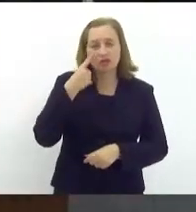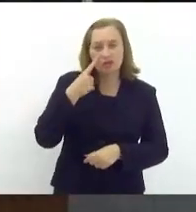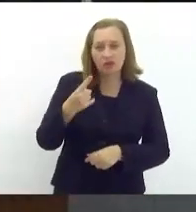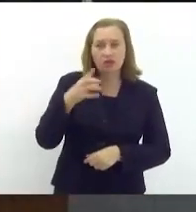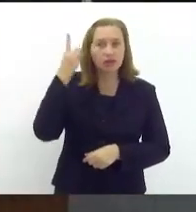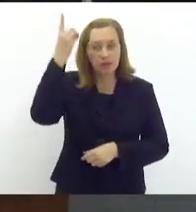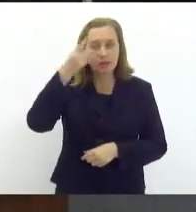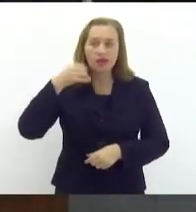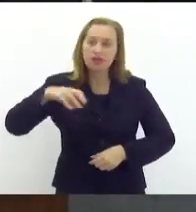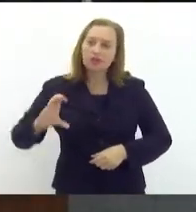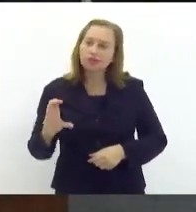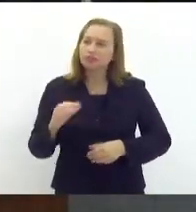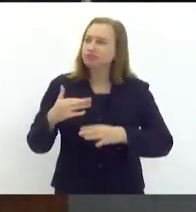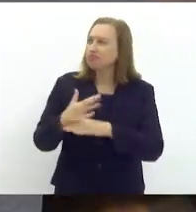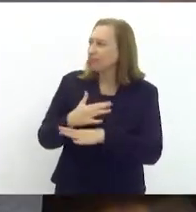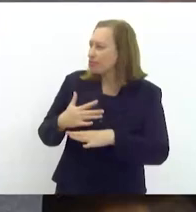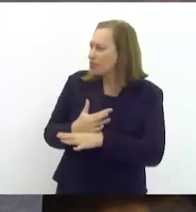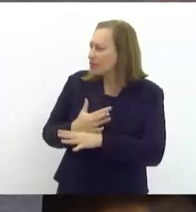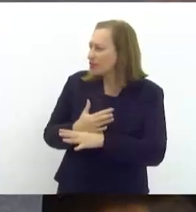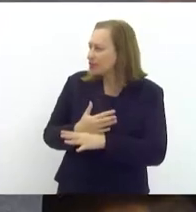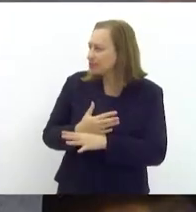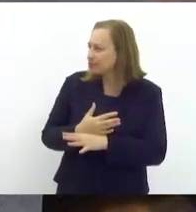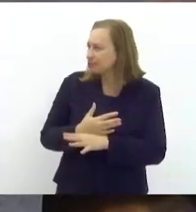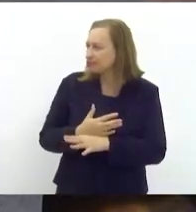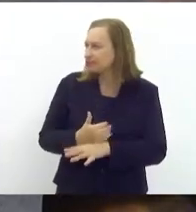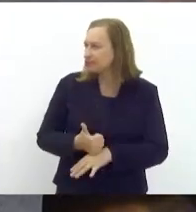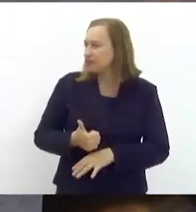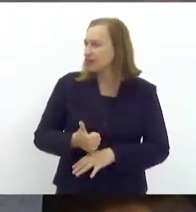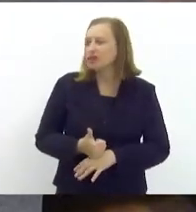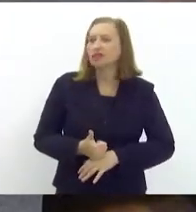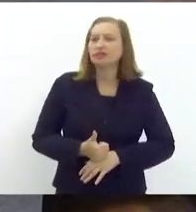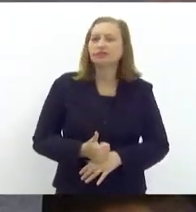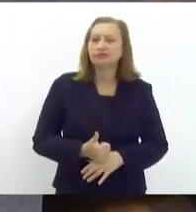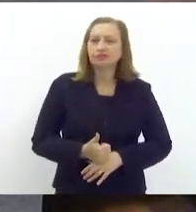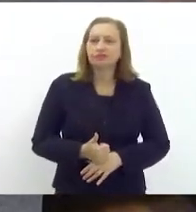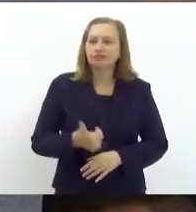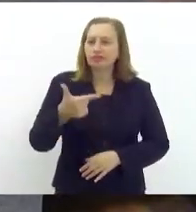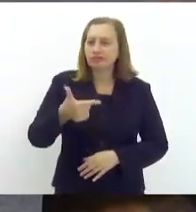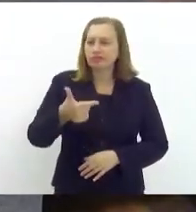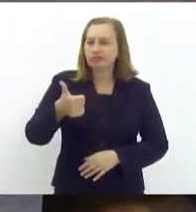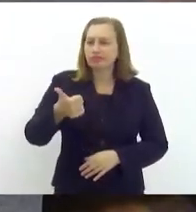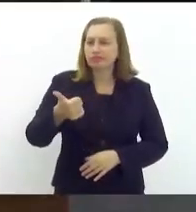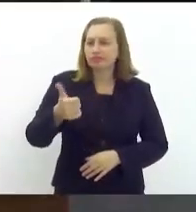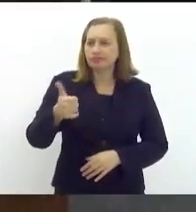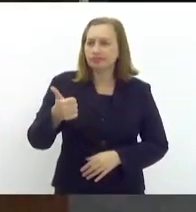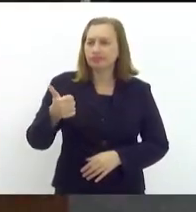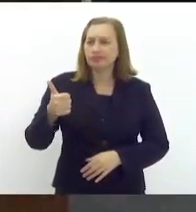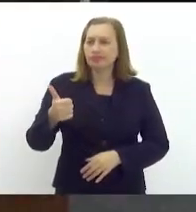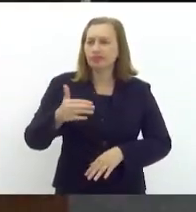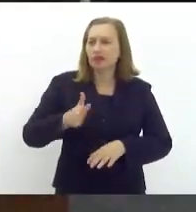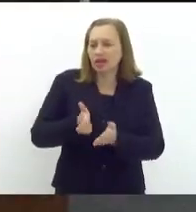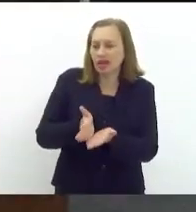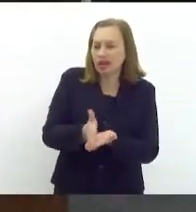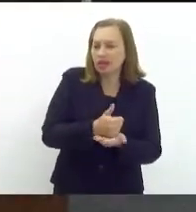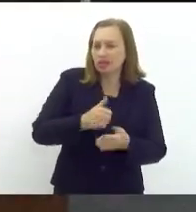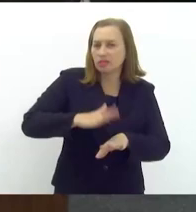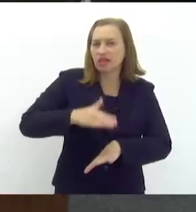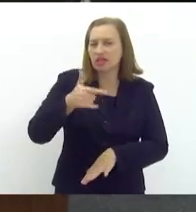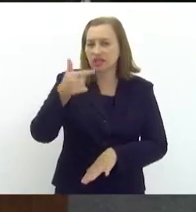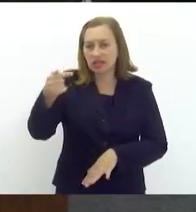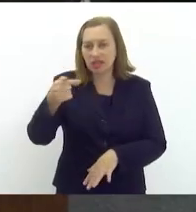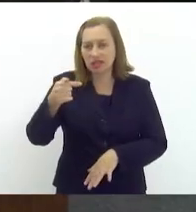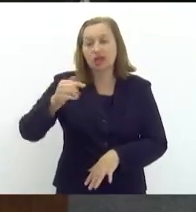Mickey aquelas cidades que estão nas 10 primeiras posições Elas já estão arrecadando mais de sete milhões nós temos